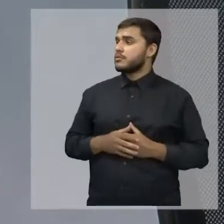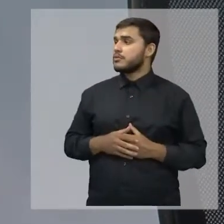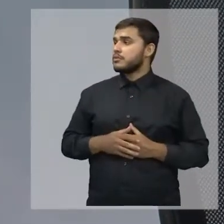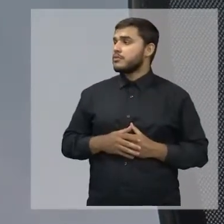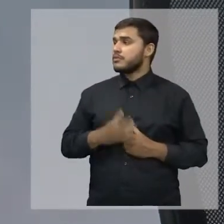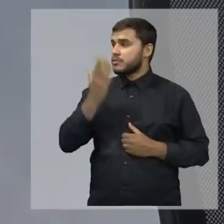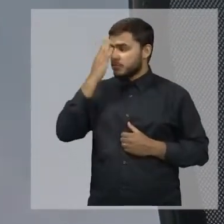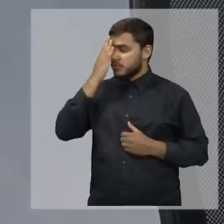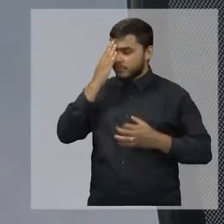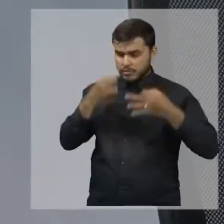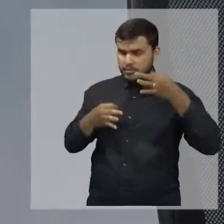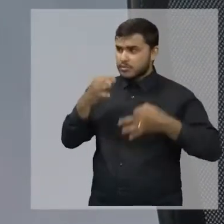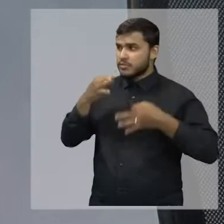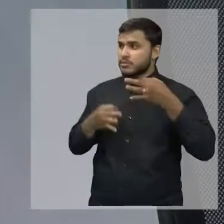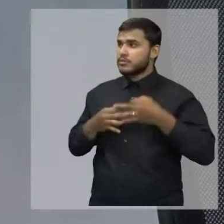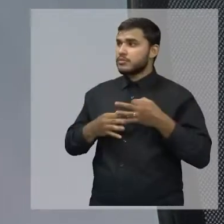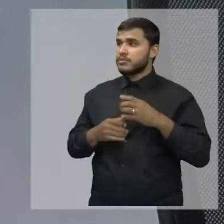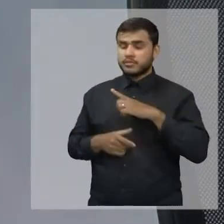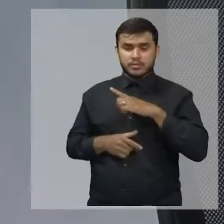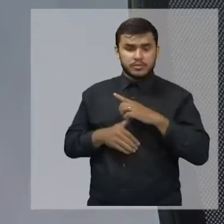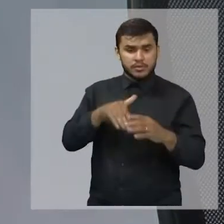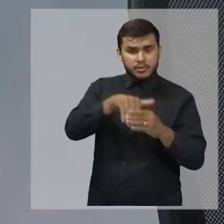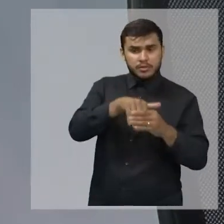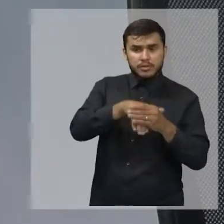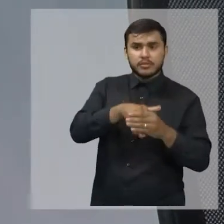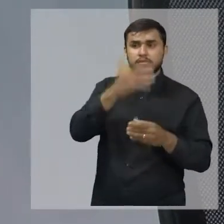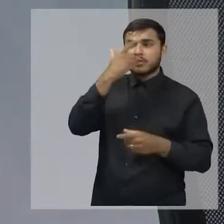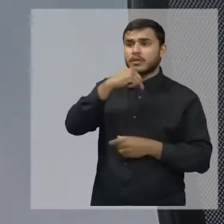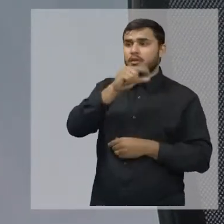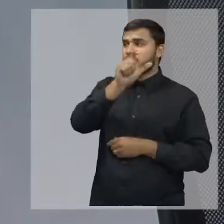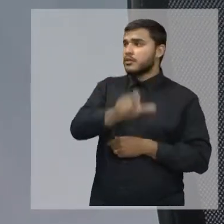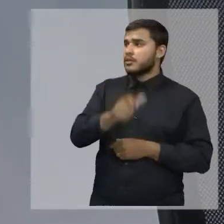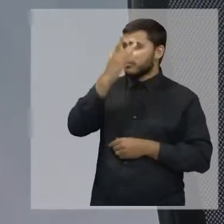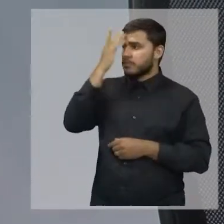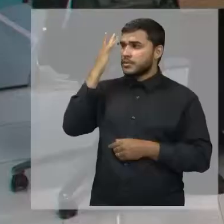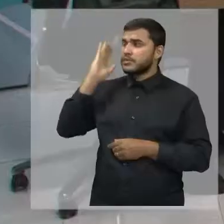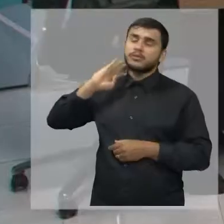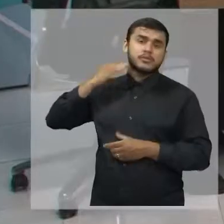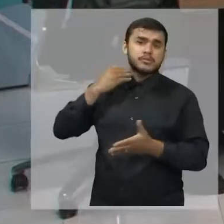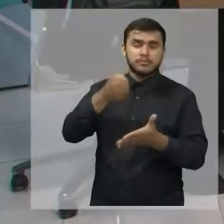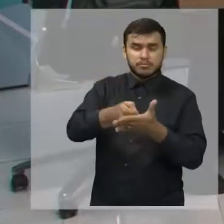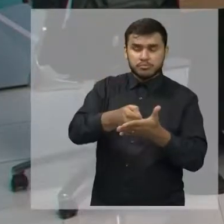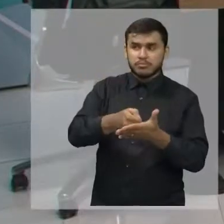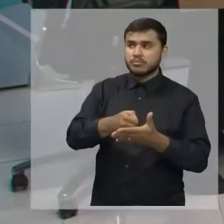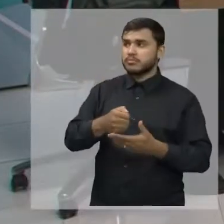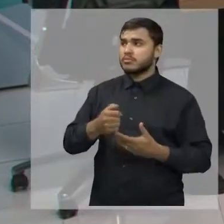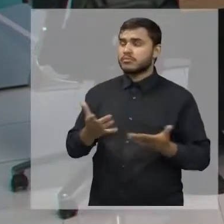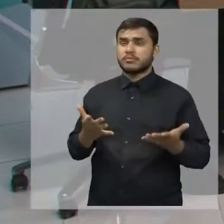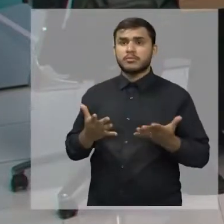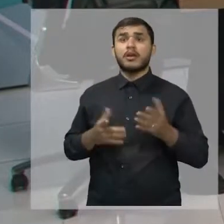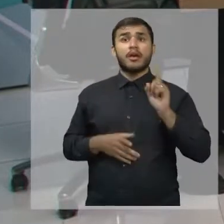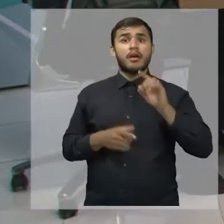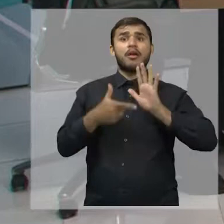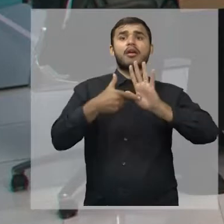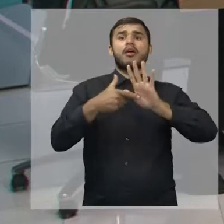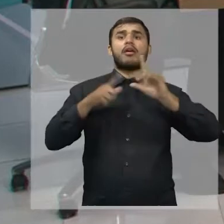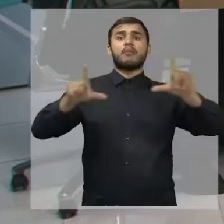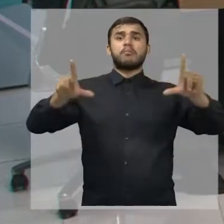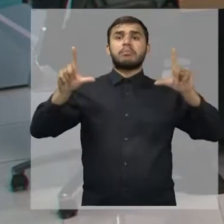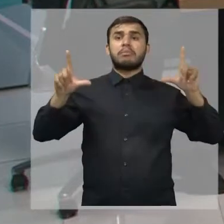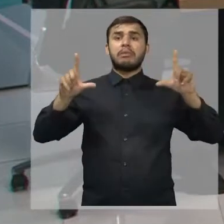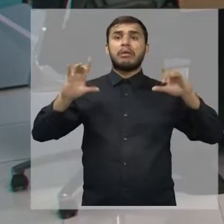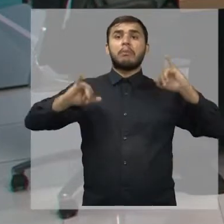se a gente já sabe o voto do indivíduo que ainda não se manifestou? Quer dizer, então virou um político. Essa aqui talvez seja o